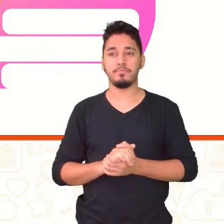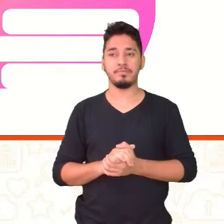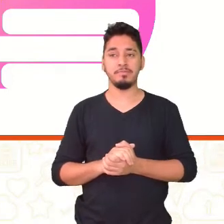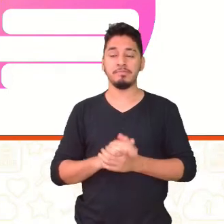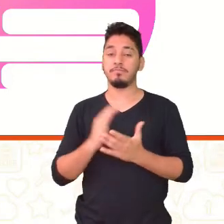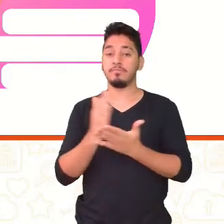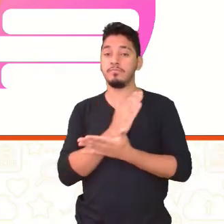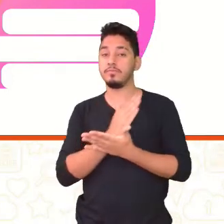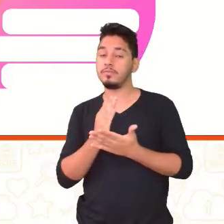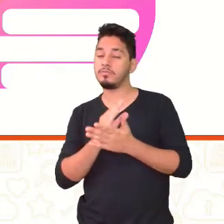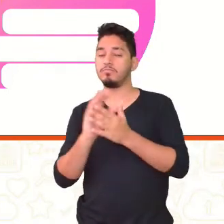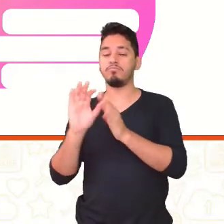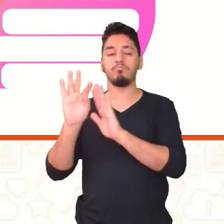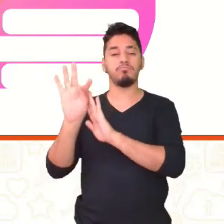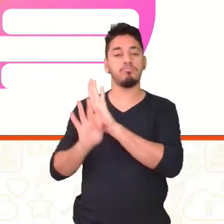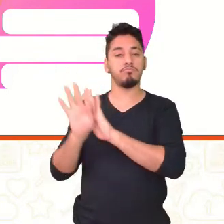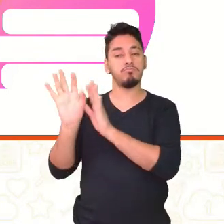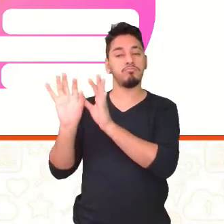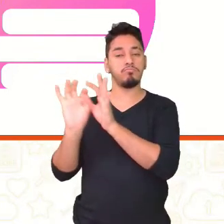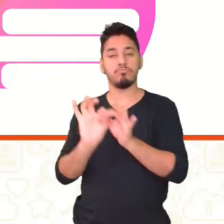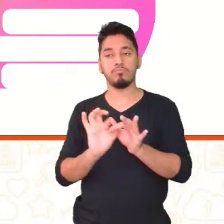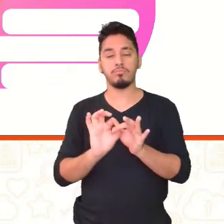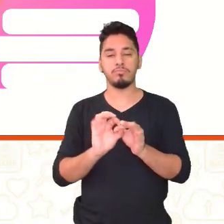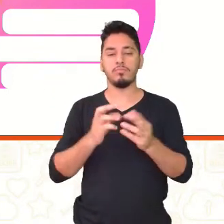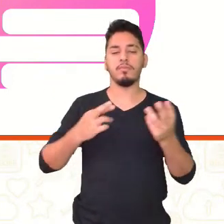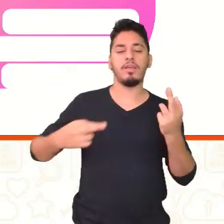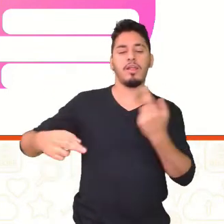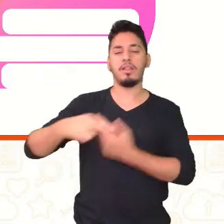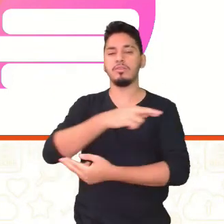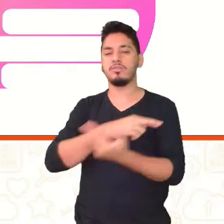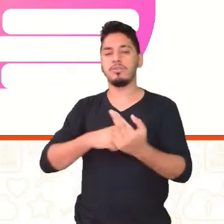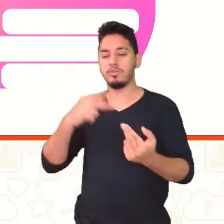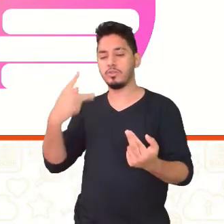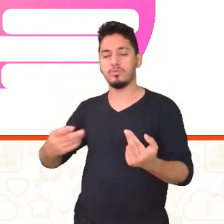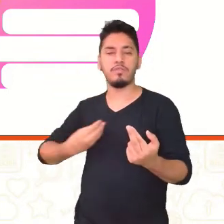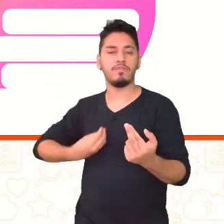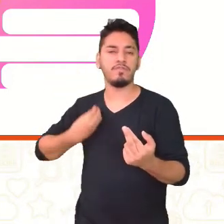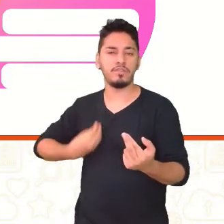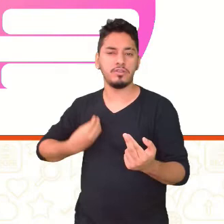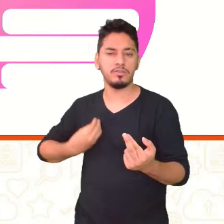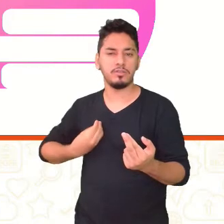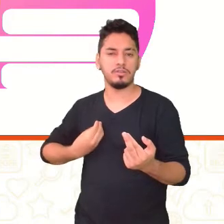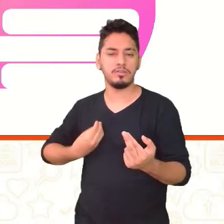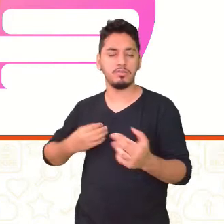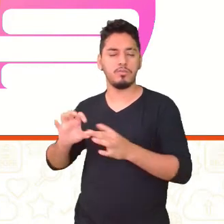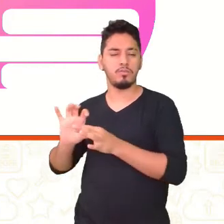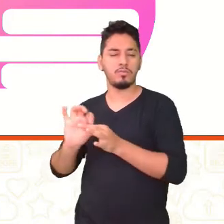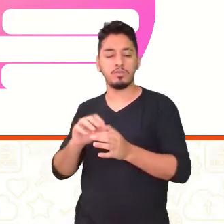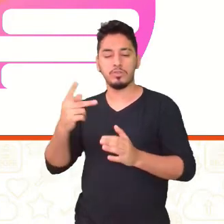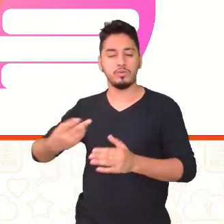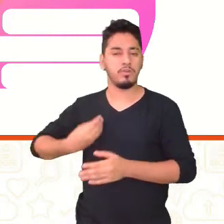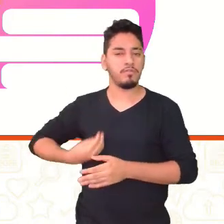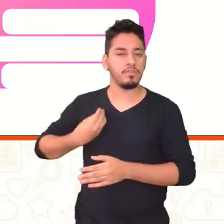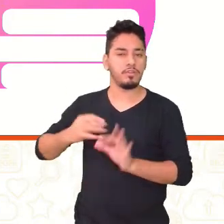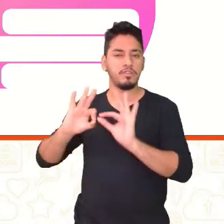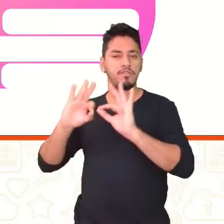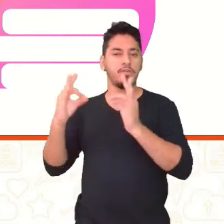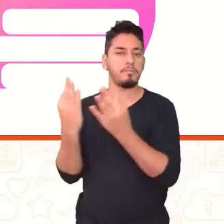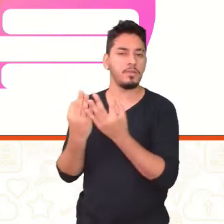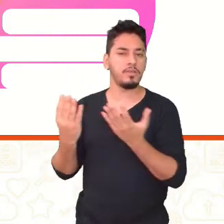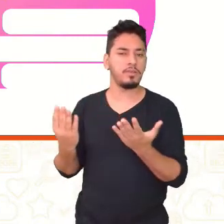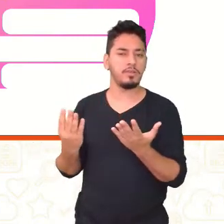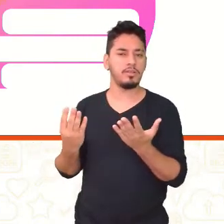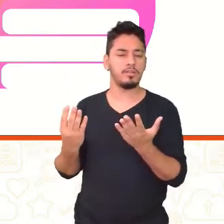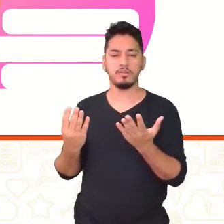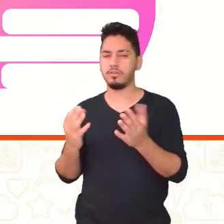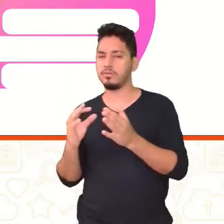Os fatores contextuais, as questões relacionadas à sua vida, ao seu contexto, ao contexto familiar, ao seu